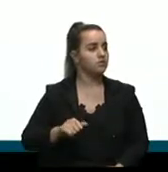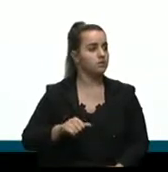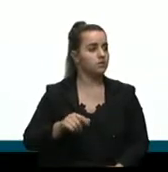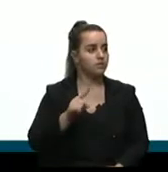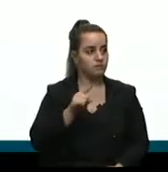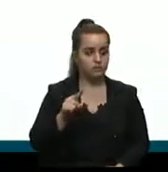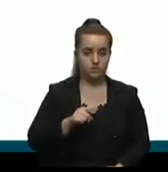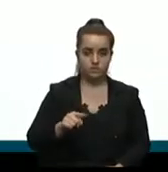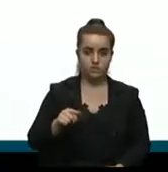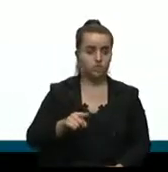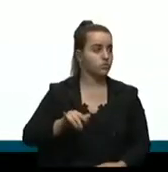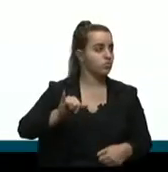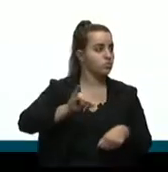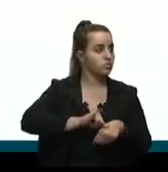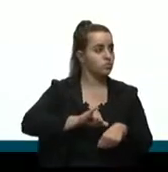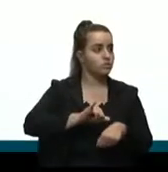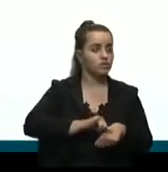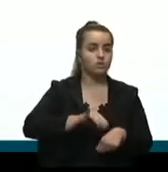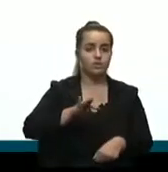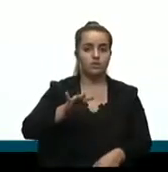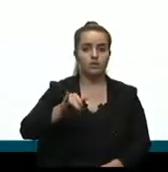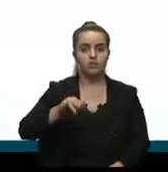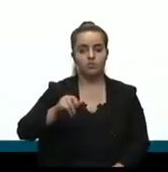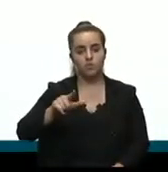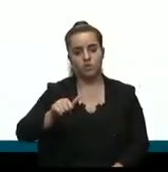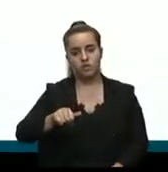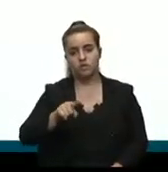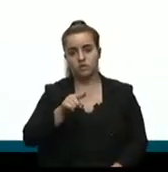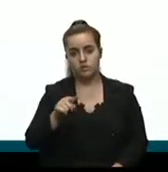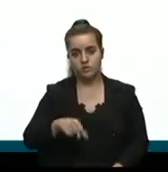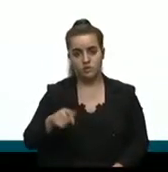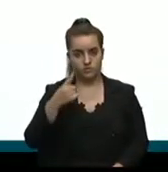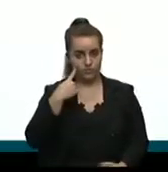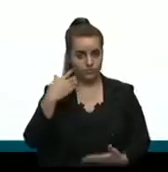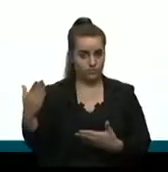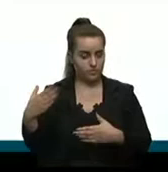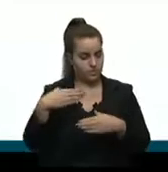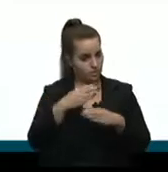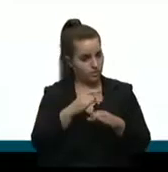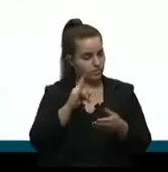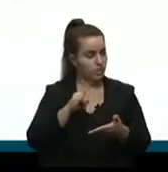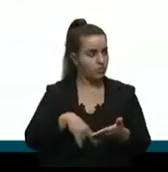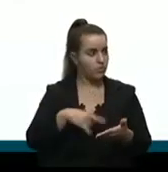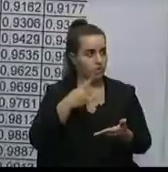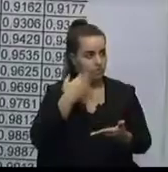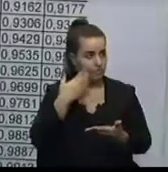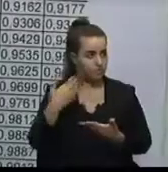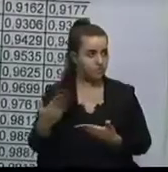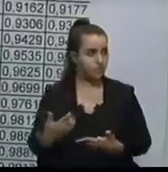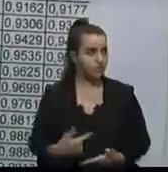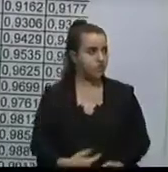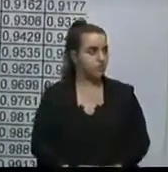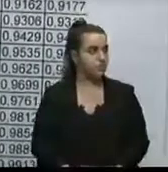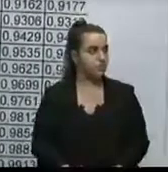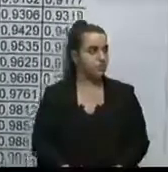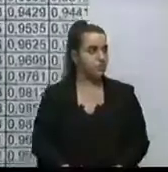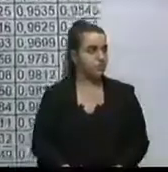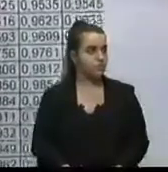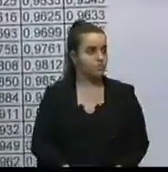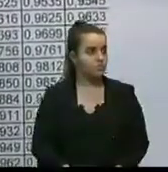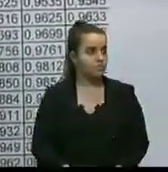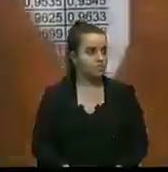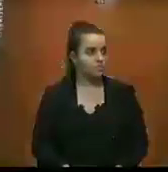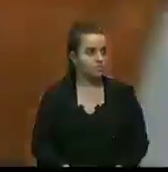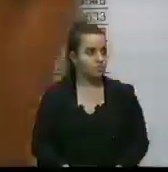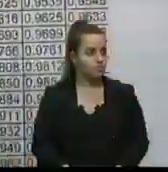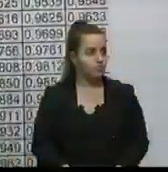Z, no centro da tabela Z. Acompanhe comigo na câmera de documentos. Então, nós precisamos